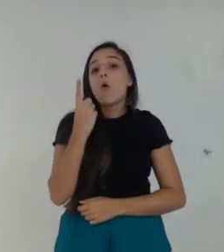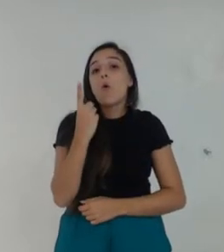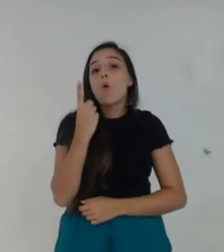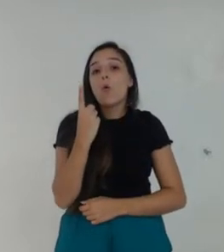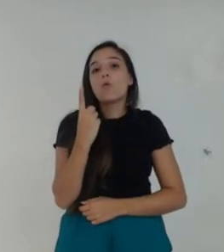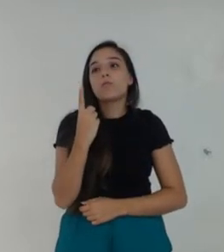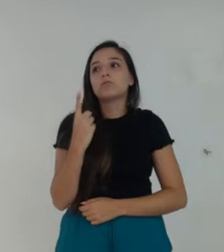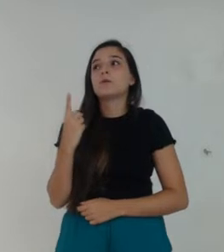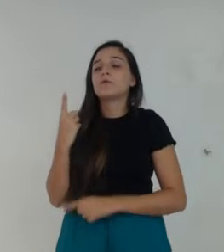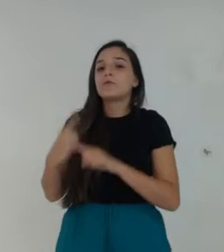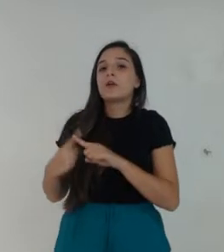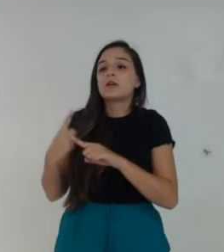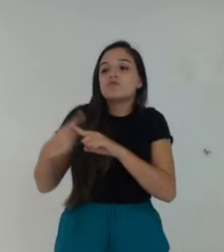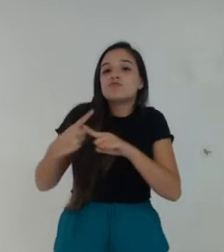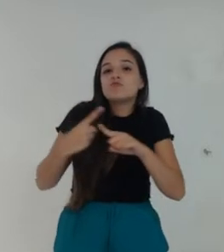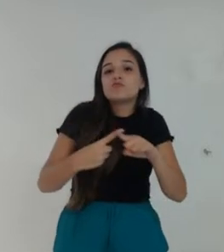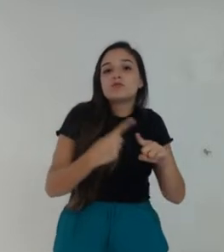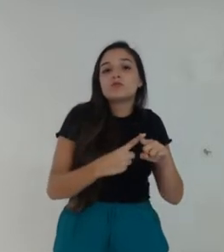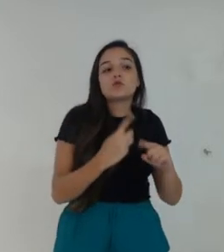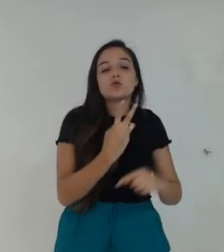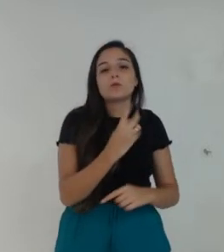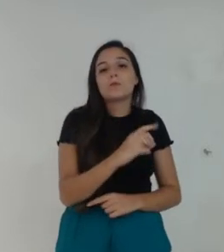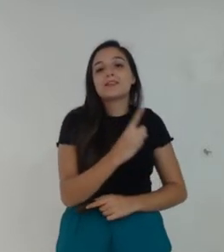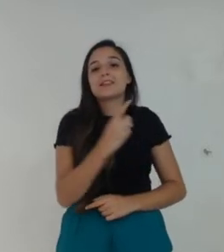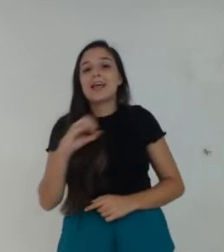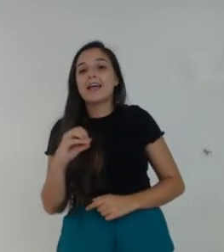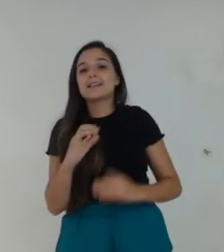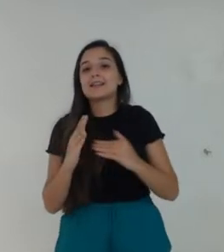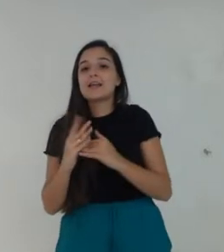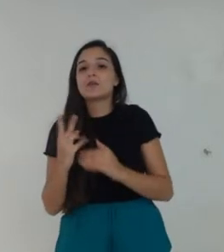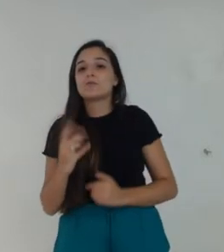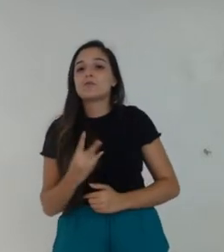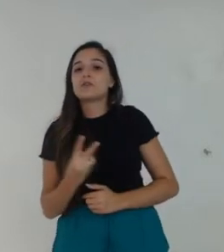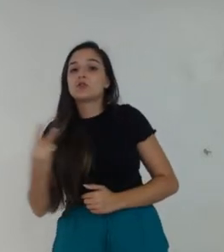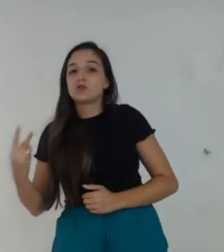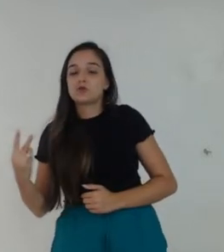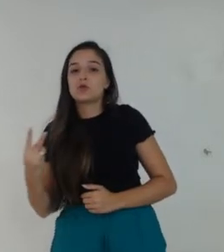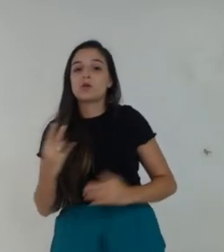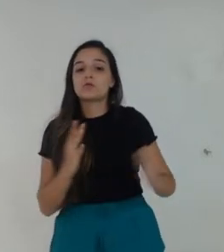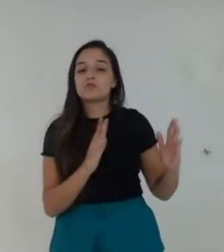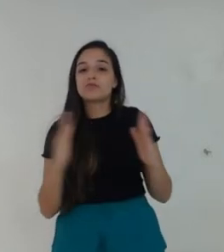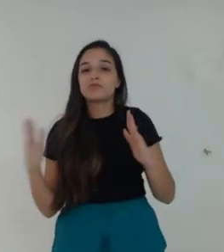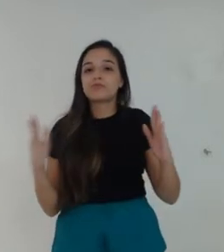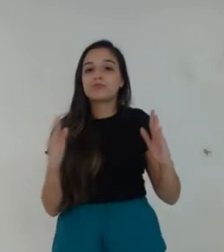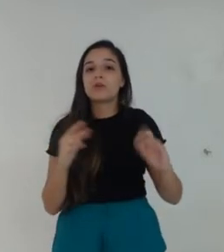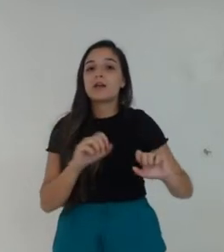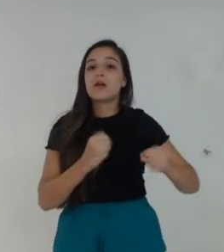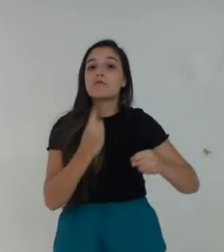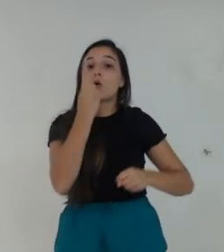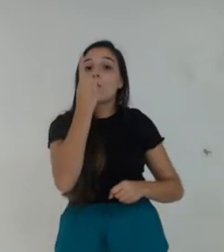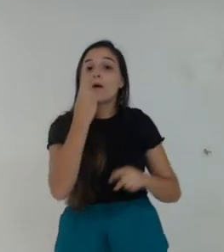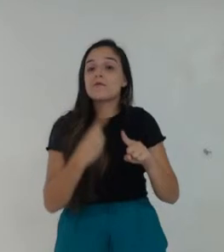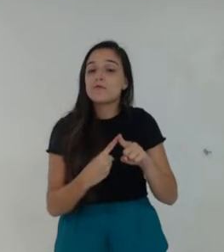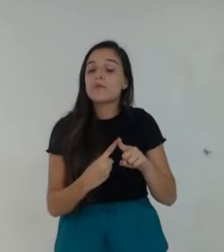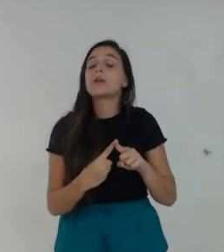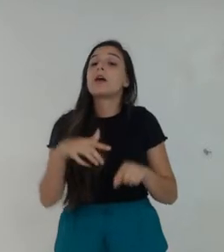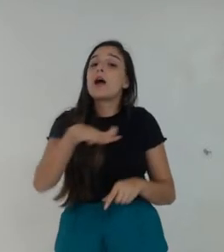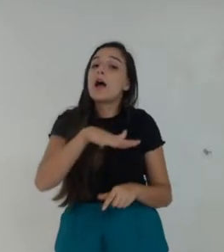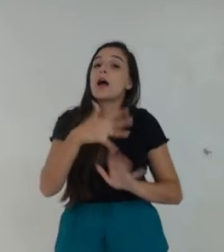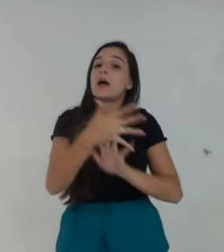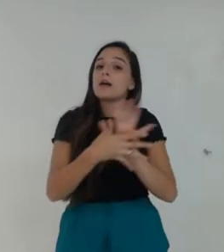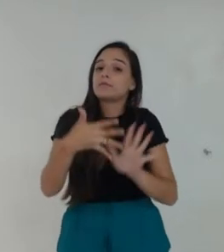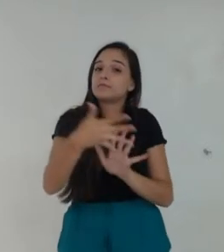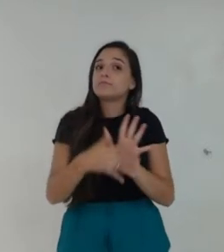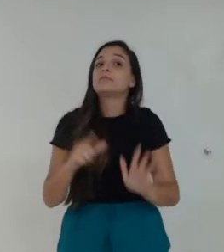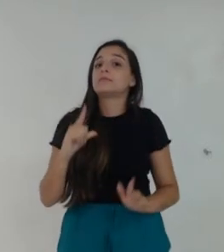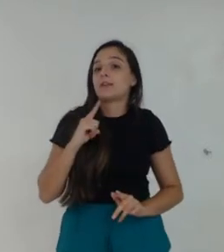2010 a 2022. Esse é um dado importante de visibilidade de uma área e de apoio à consolidação dela por meio de